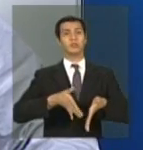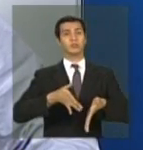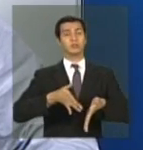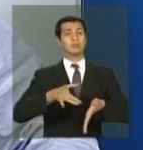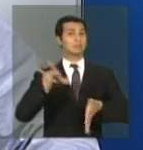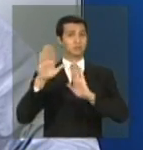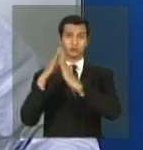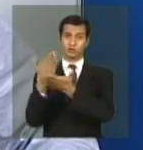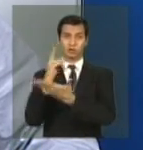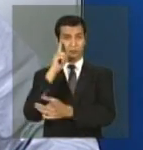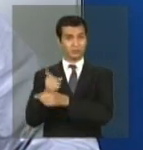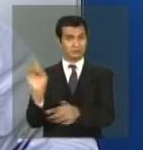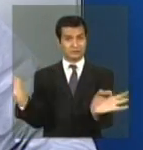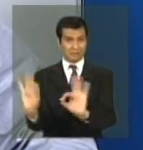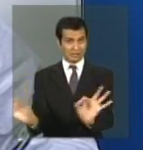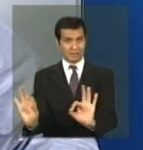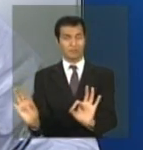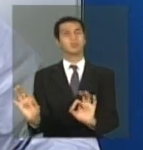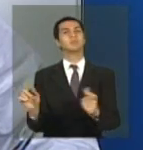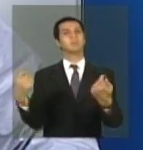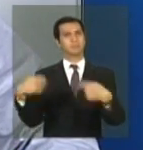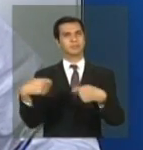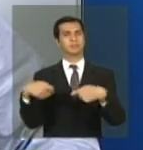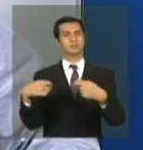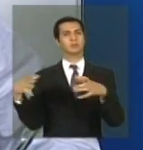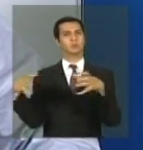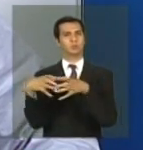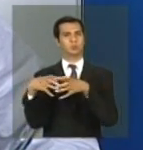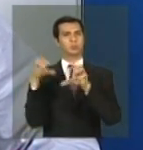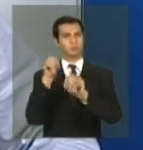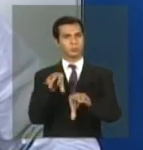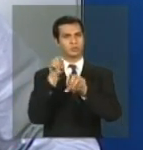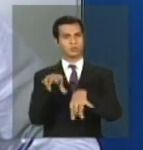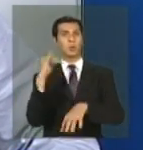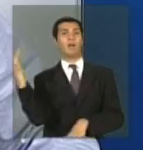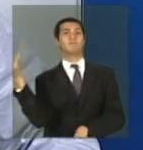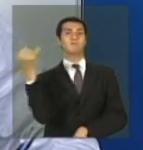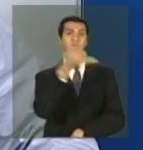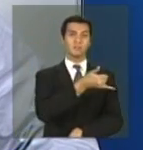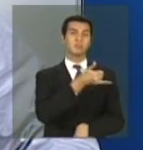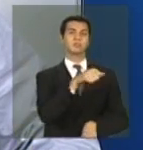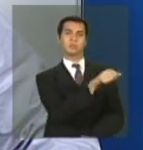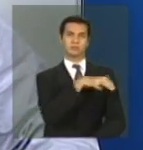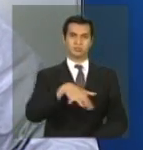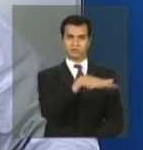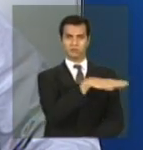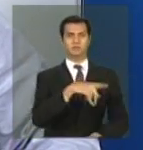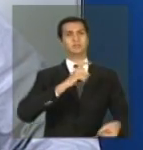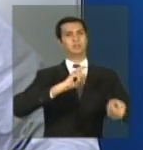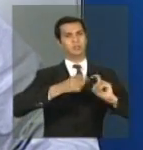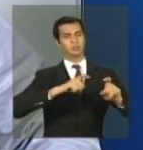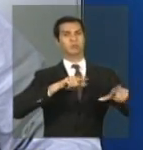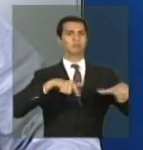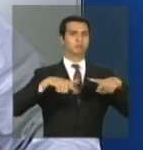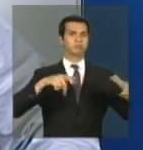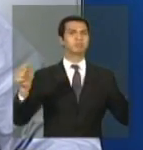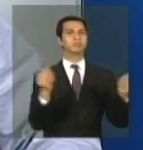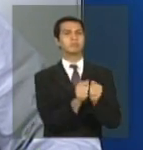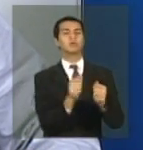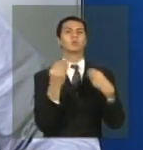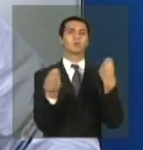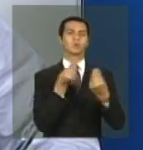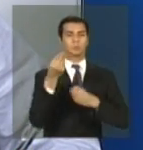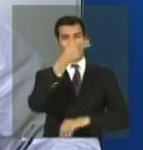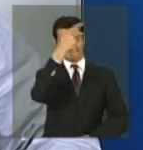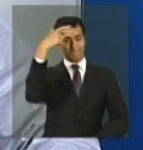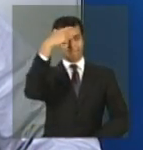na escola, é hora da educação comunicar, fazer uma reunião de trabalho com a área de assistência, para que uma equipe ou uma pessoa que tenha